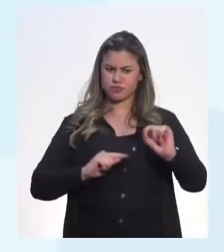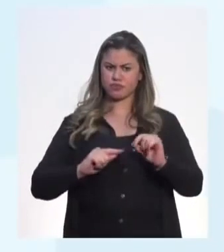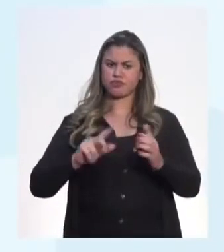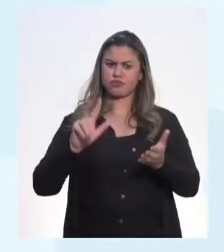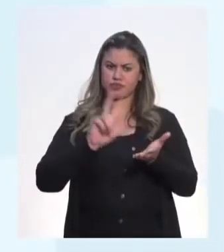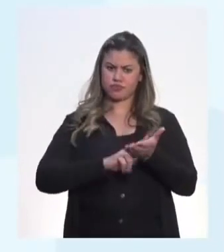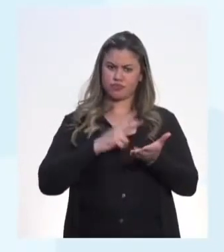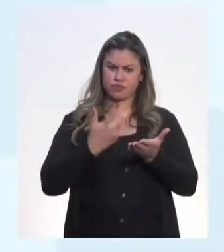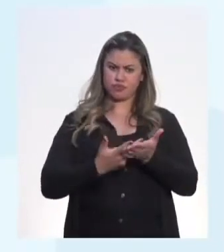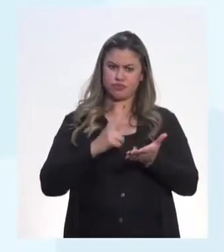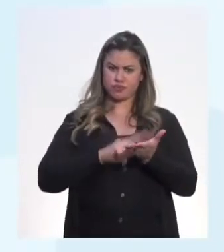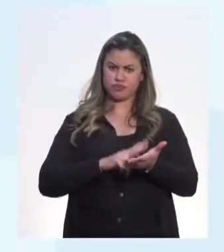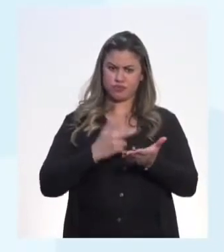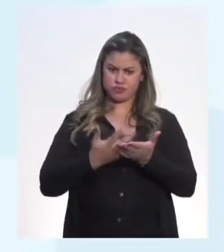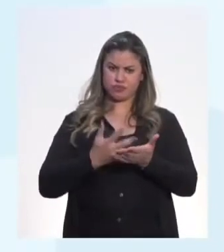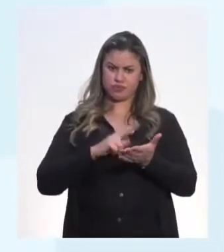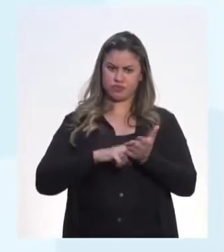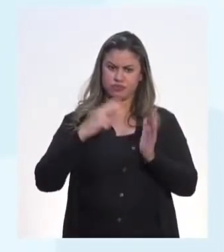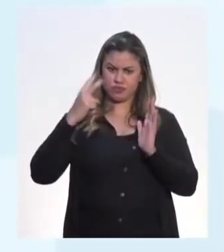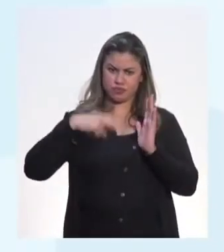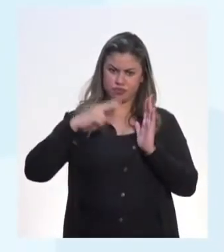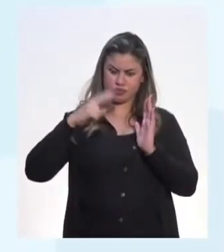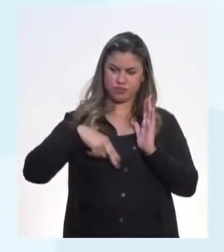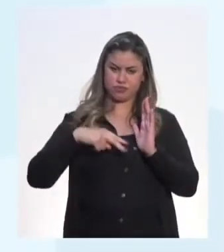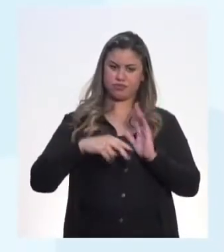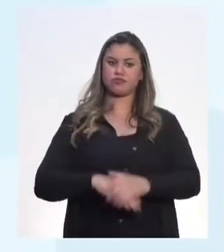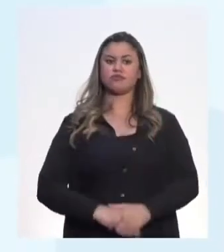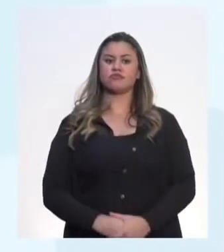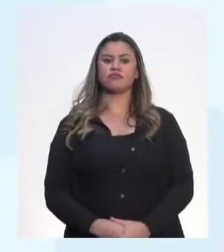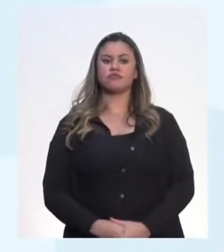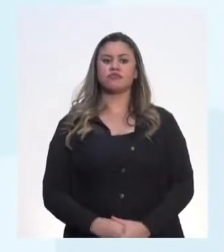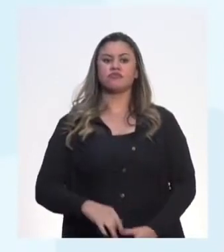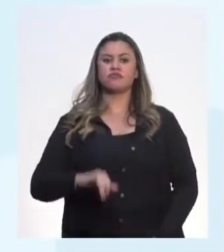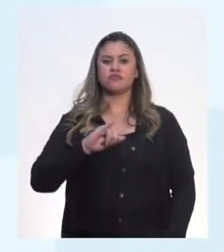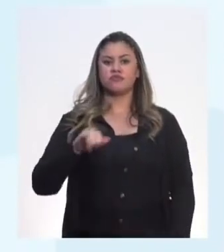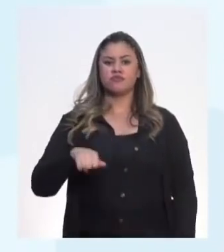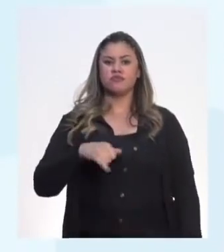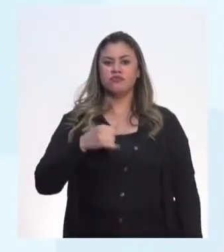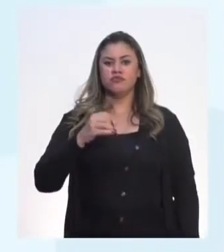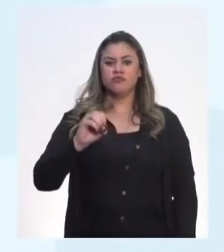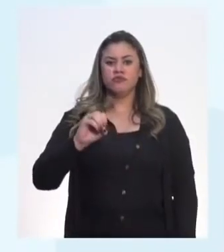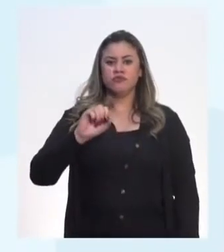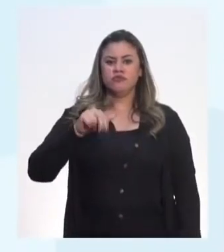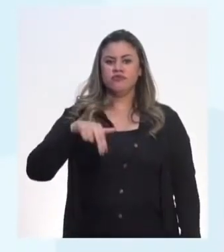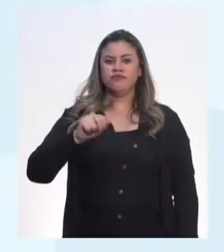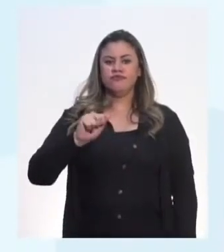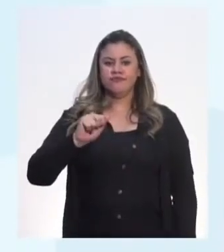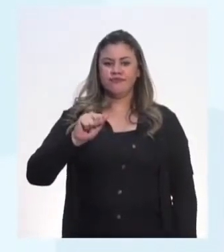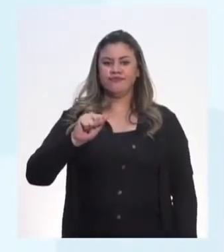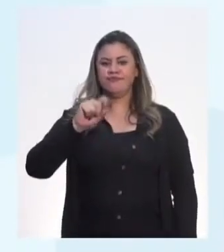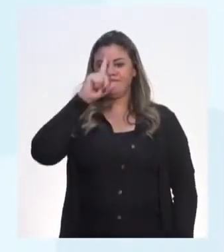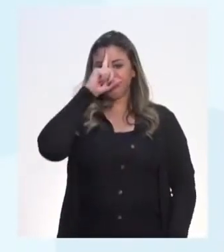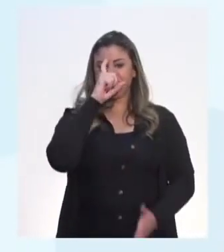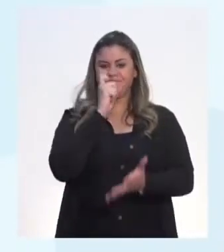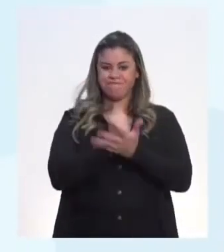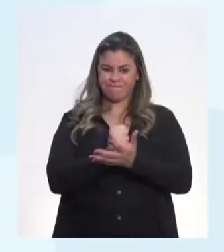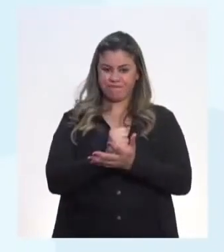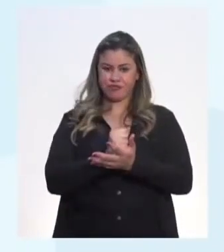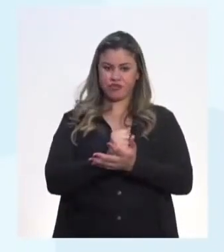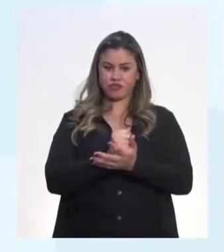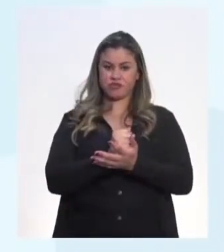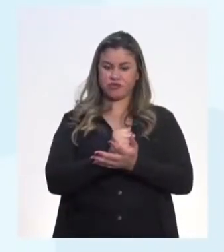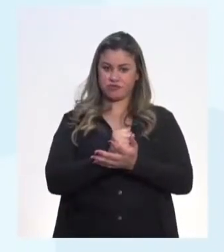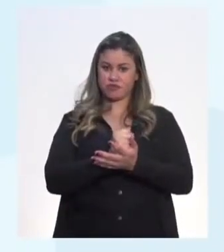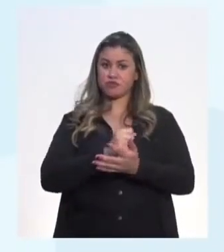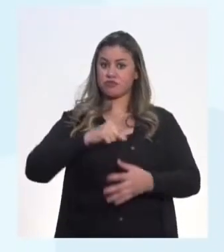interpretação primeira leitura e interpretação do enunciado Joana tomou a seguinte decisão